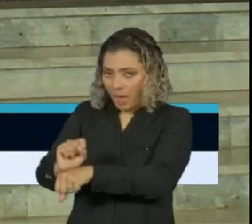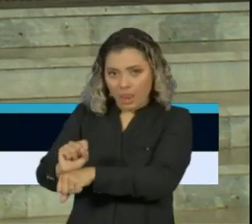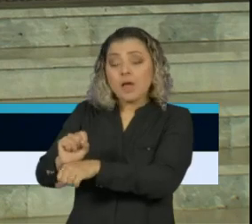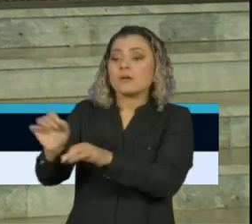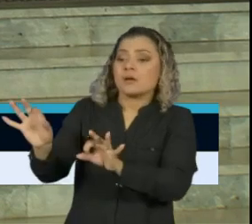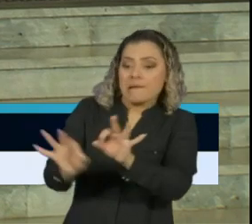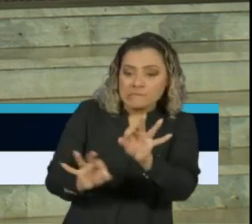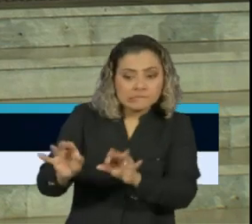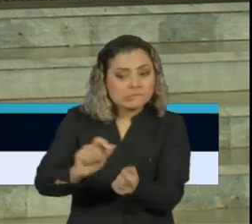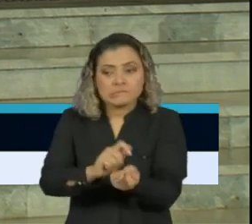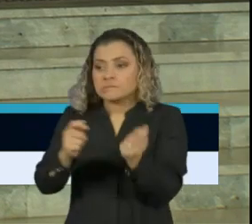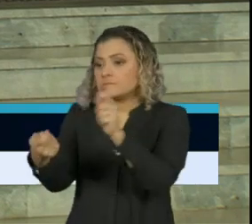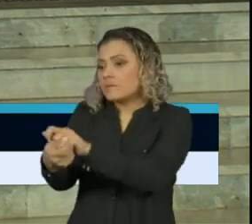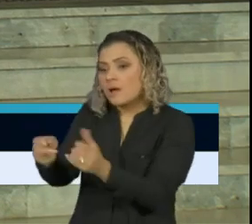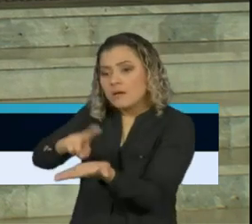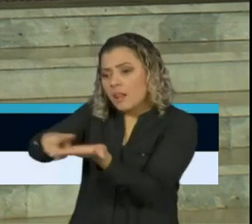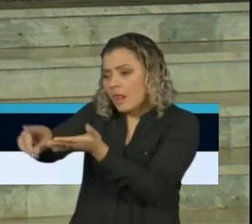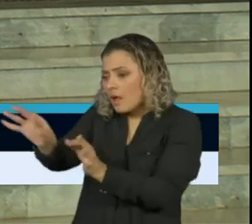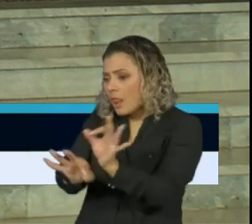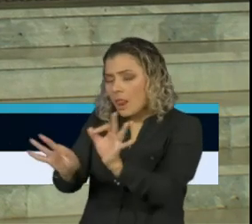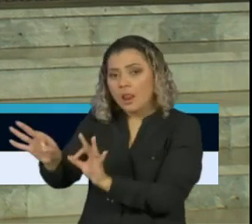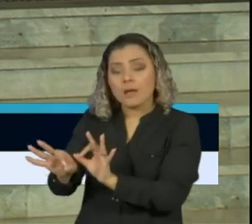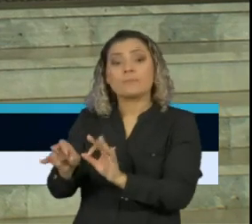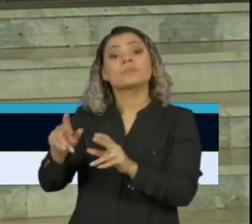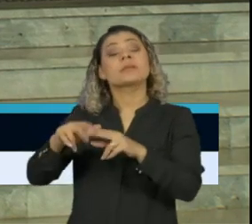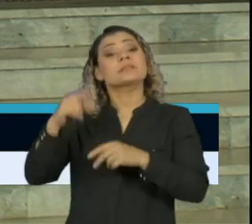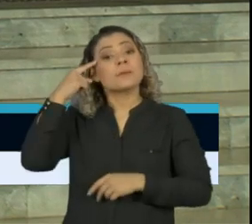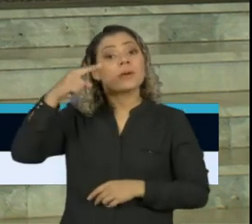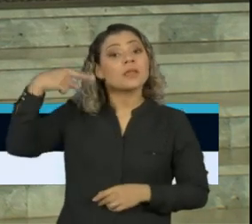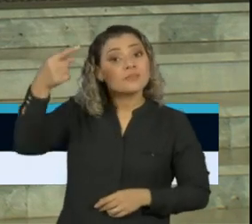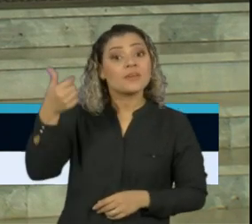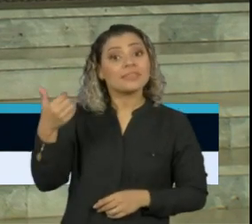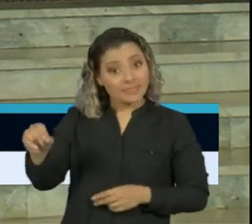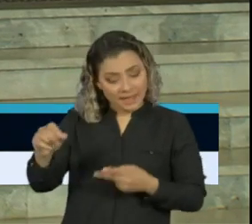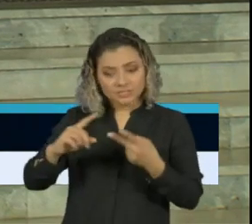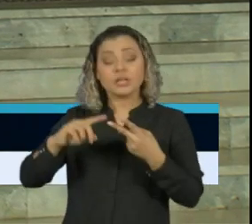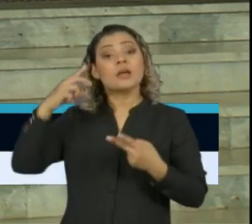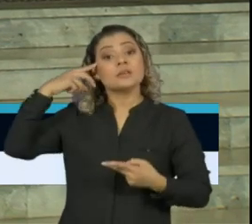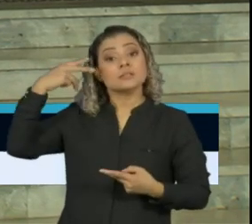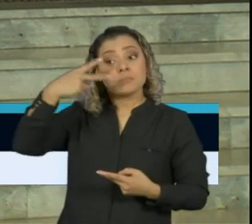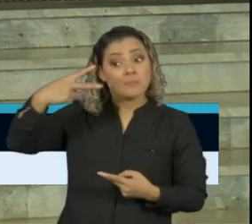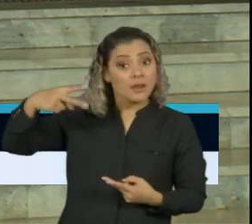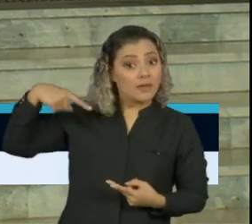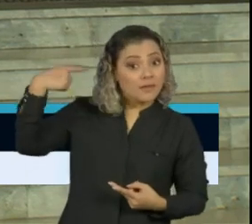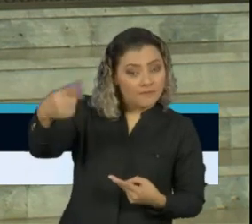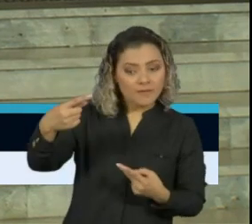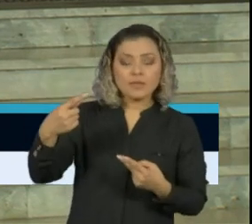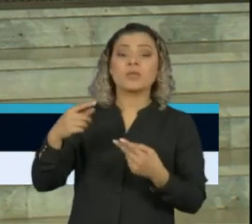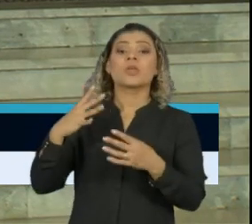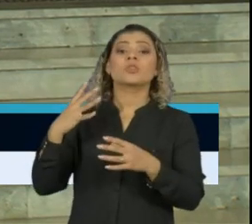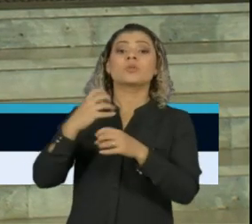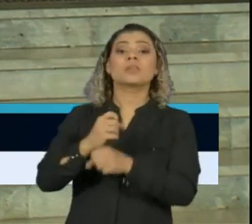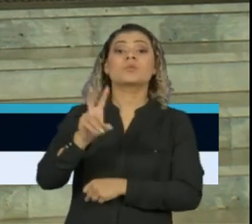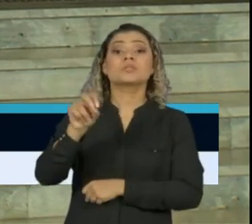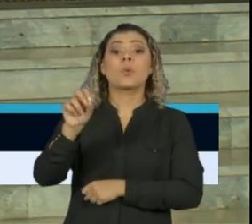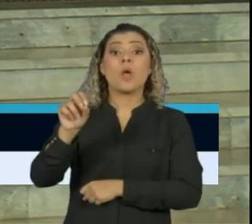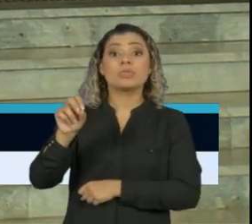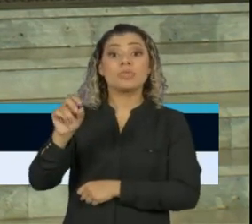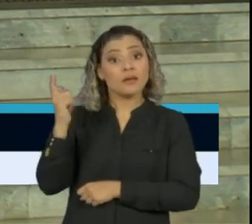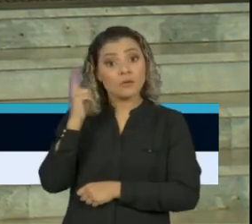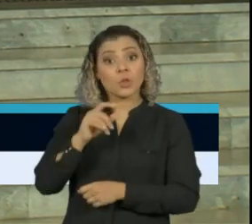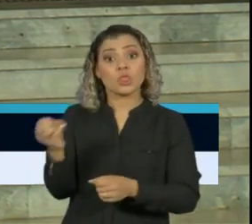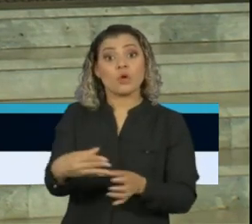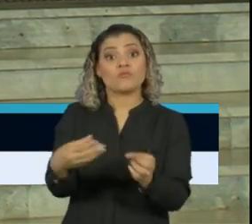hoje de terapia intensiva, aumenta 10 leitos na próxima semana e mais 10 na outra semana, totalizando 50 leitos. O Hospital